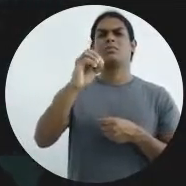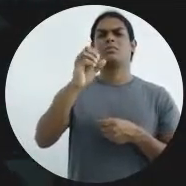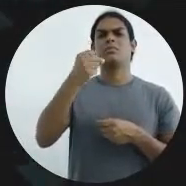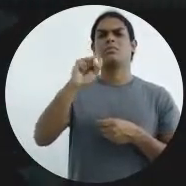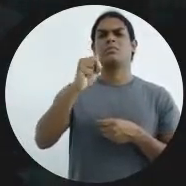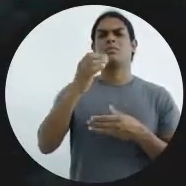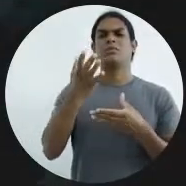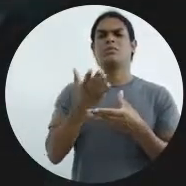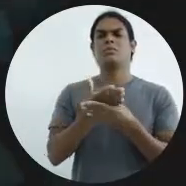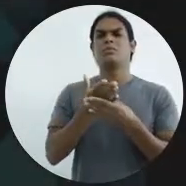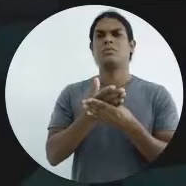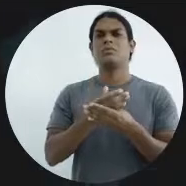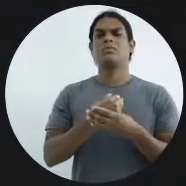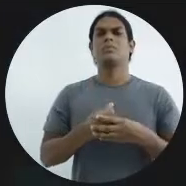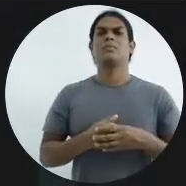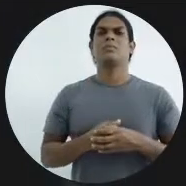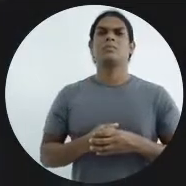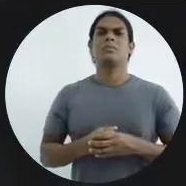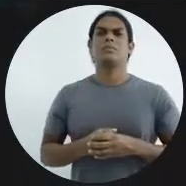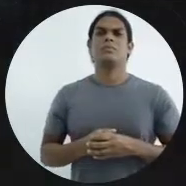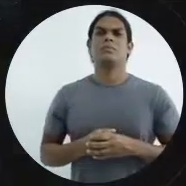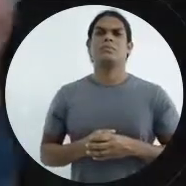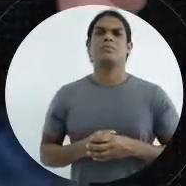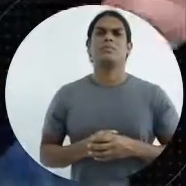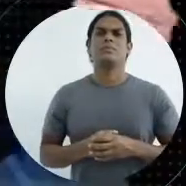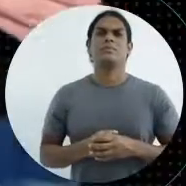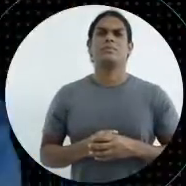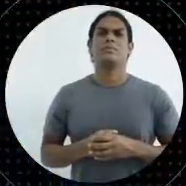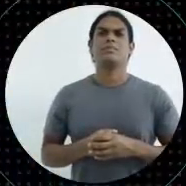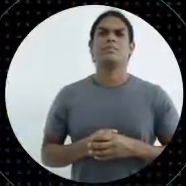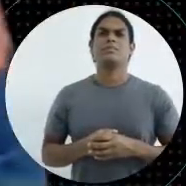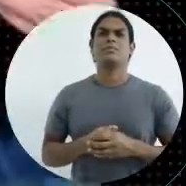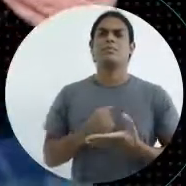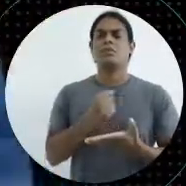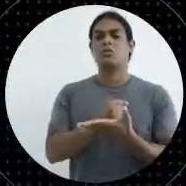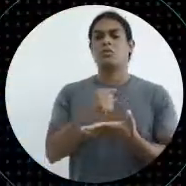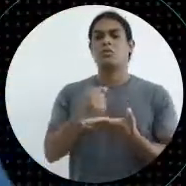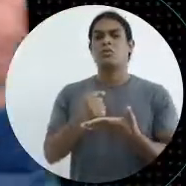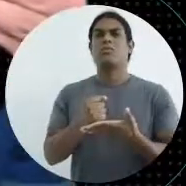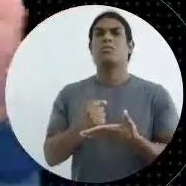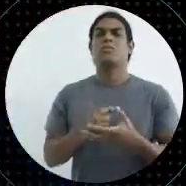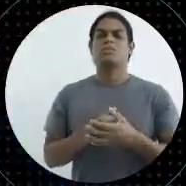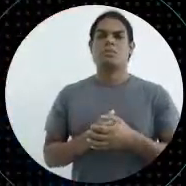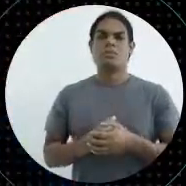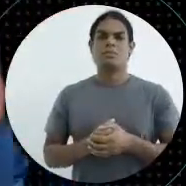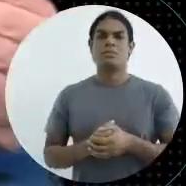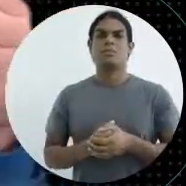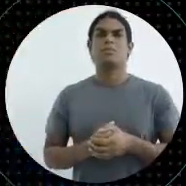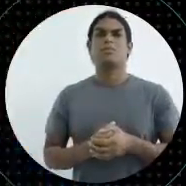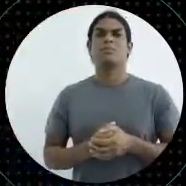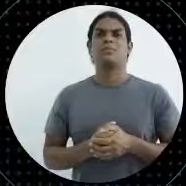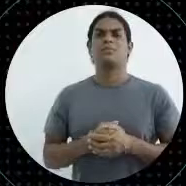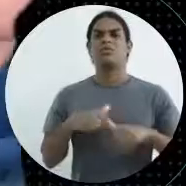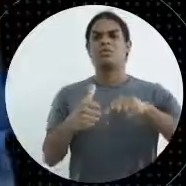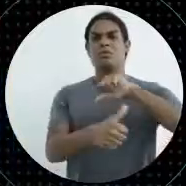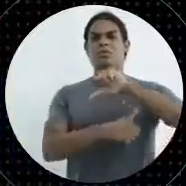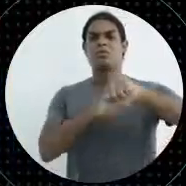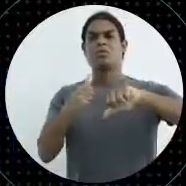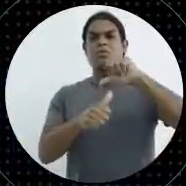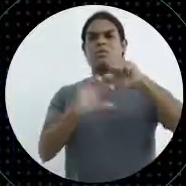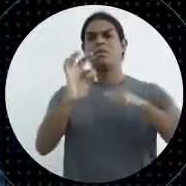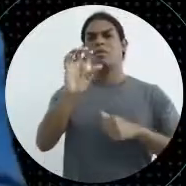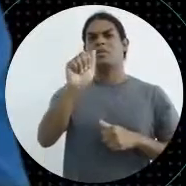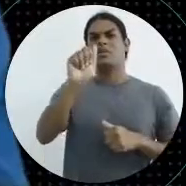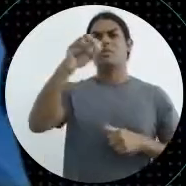load, resize, scroll, que, por exemplo, o resize mesmo é quando você altera o tamanho do navegador. Então isso